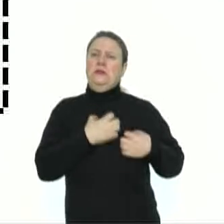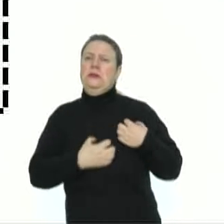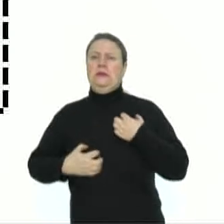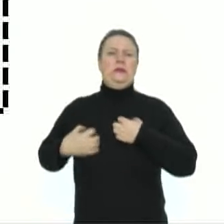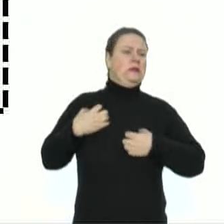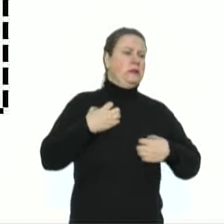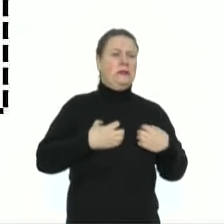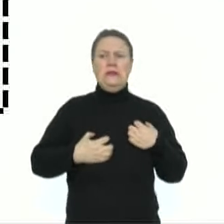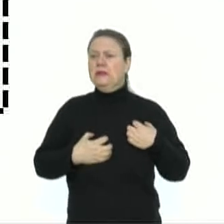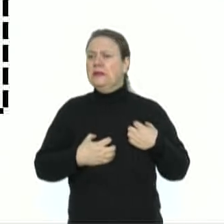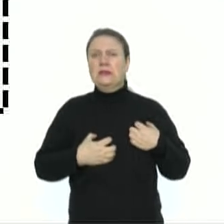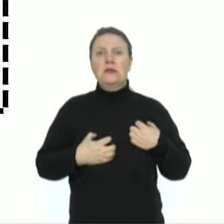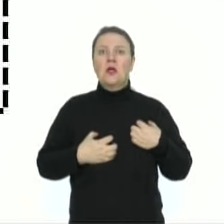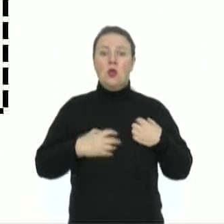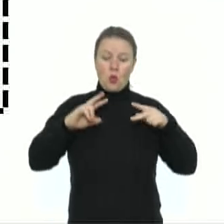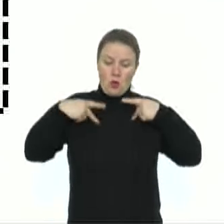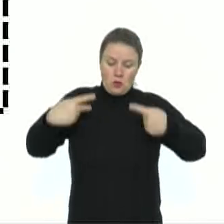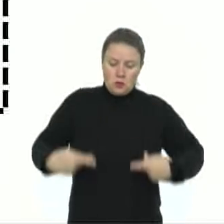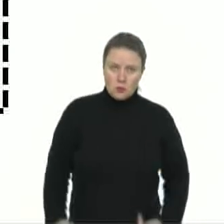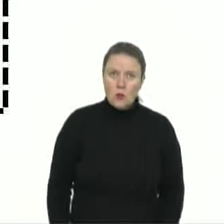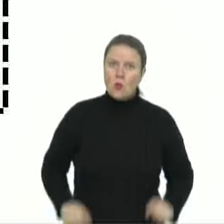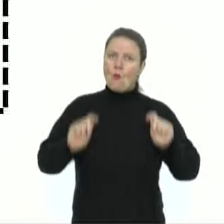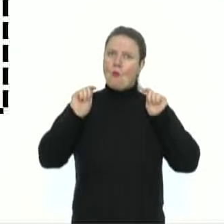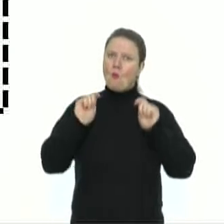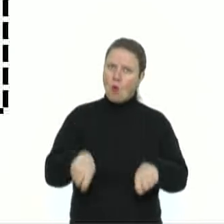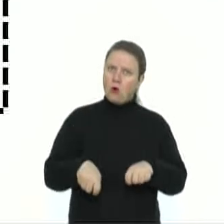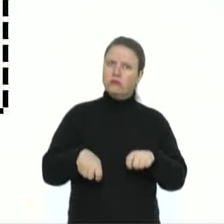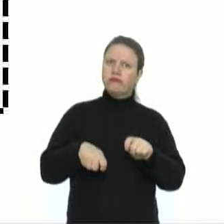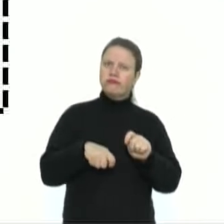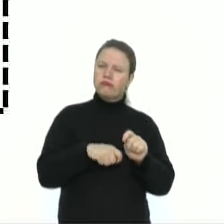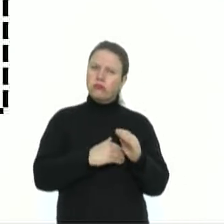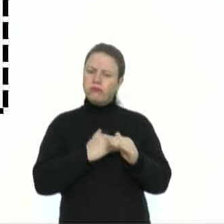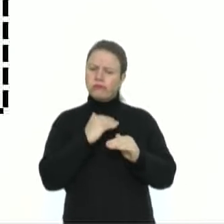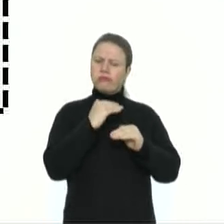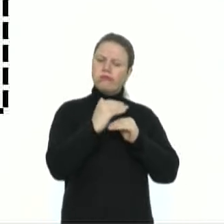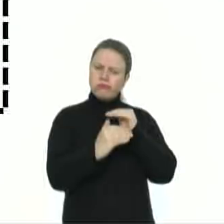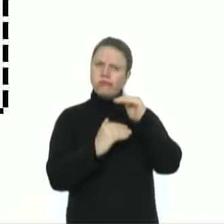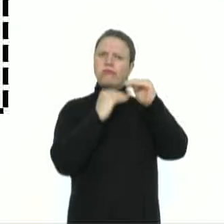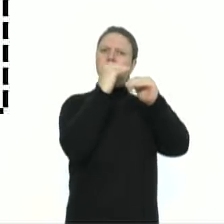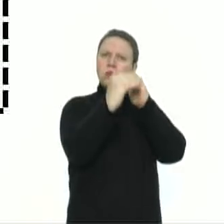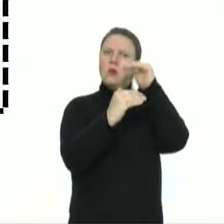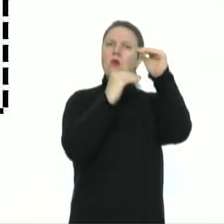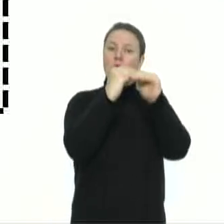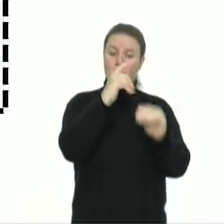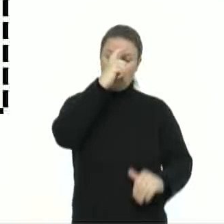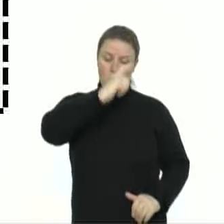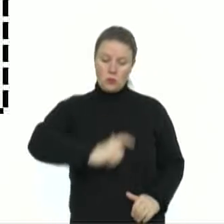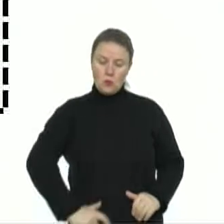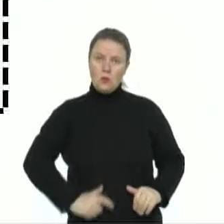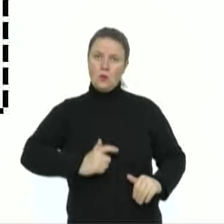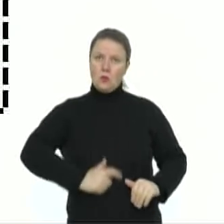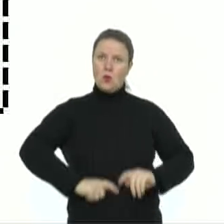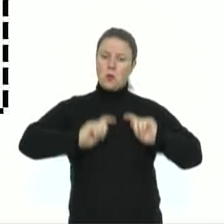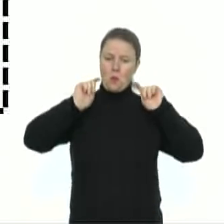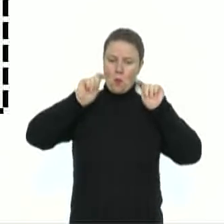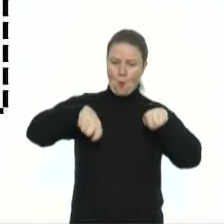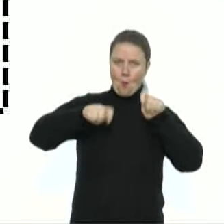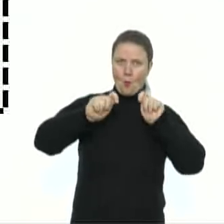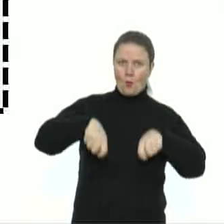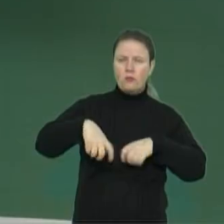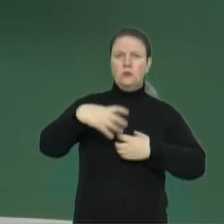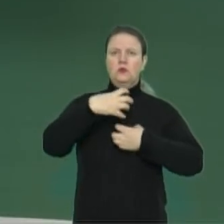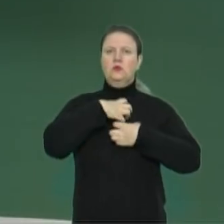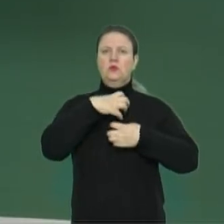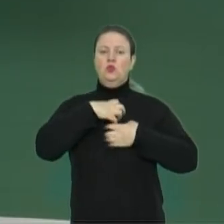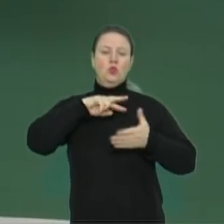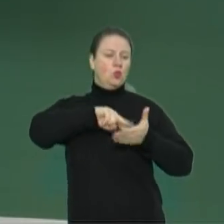ser humano pode transcender, o que significa dizer que o ser humano está capacitado a atribuir sentido